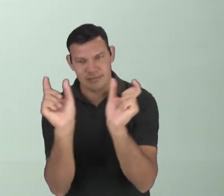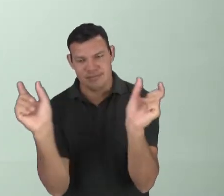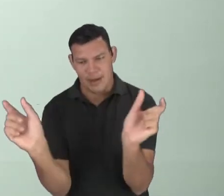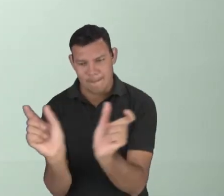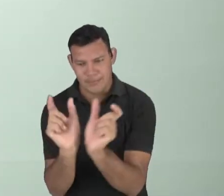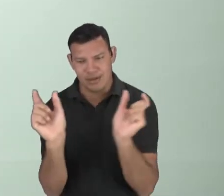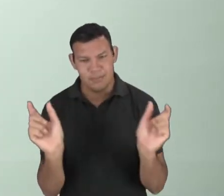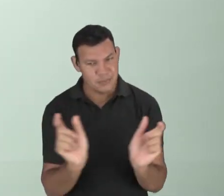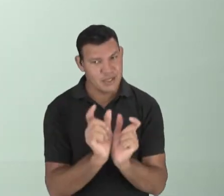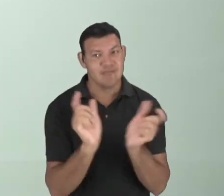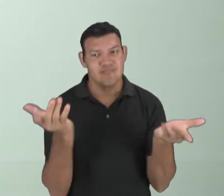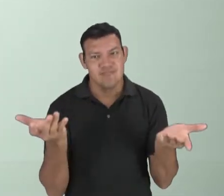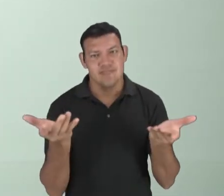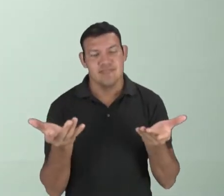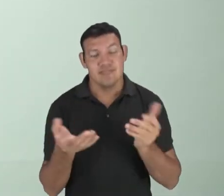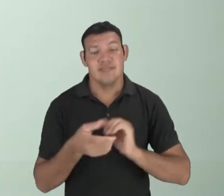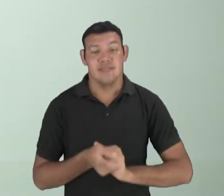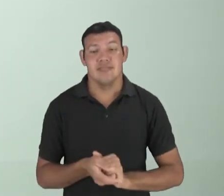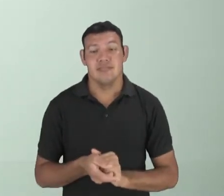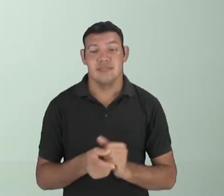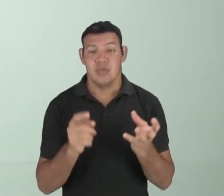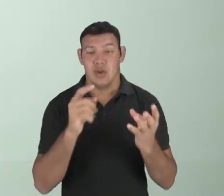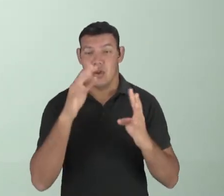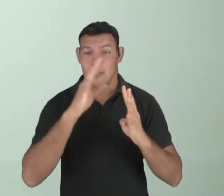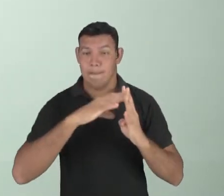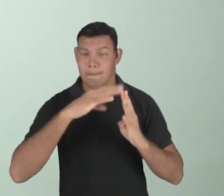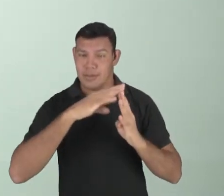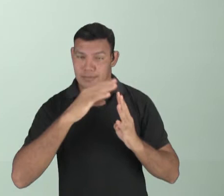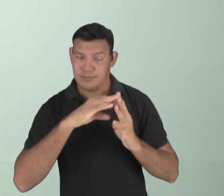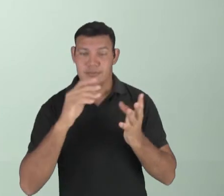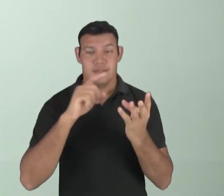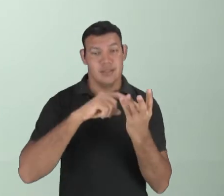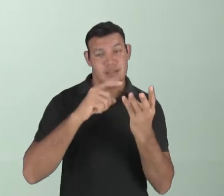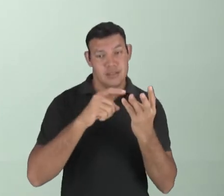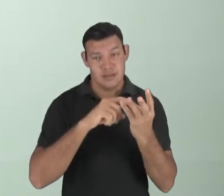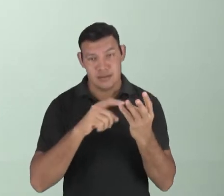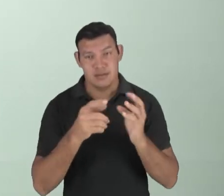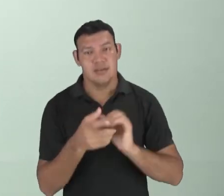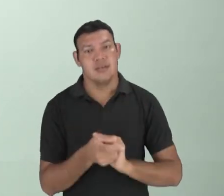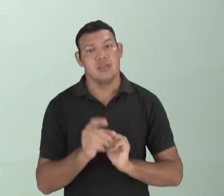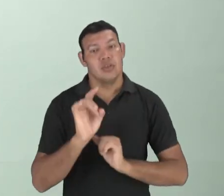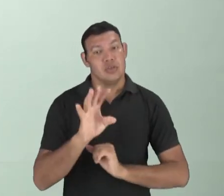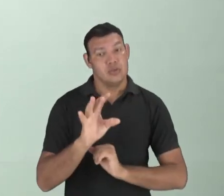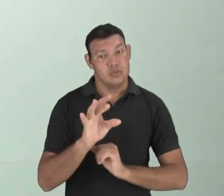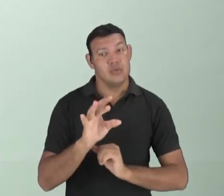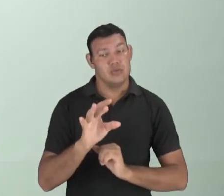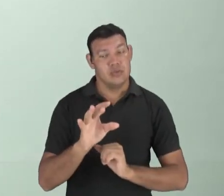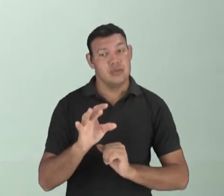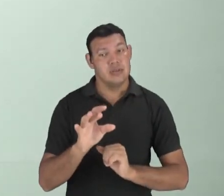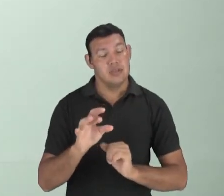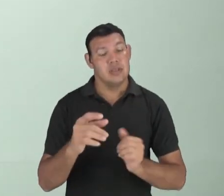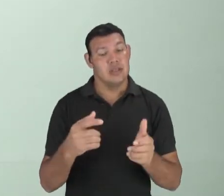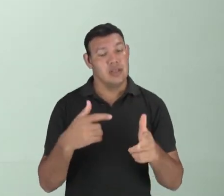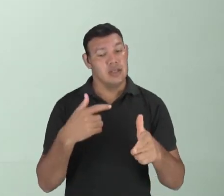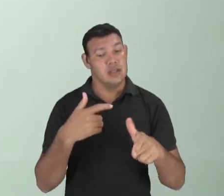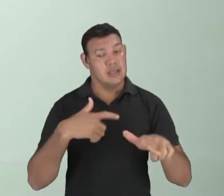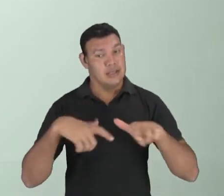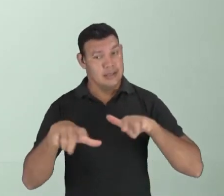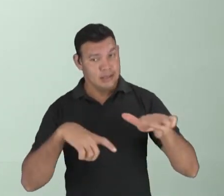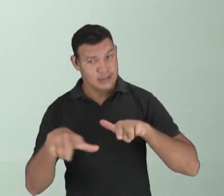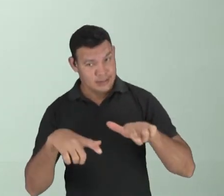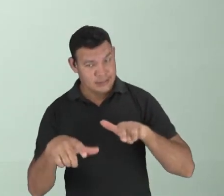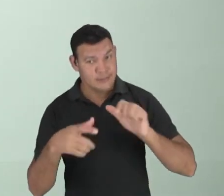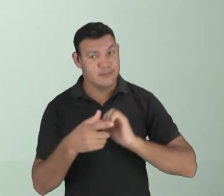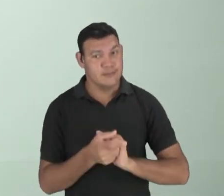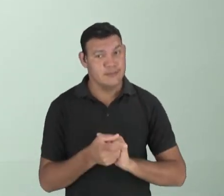as famílias das consoantes. Porém, trabalhar a construção dessas uniões de sílabas dentro de um